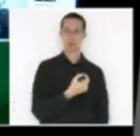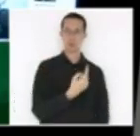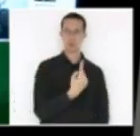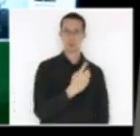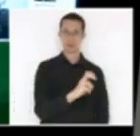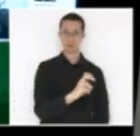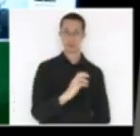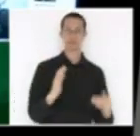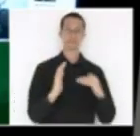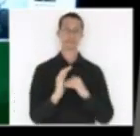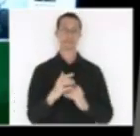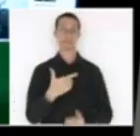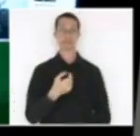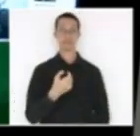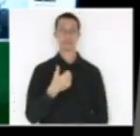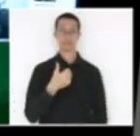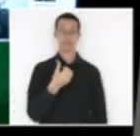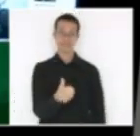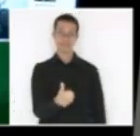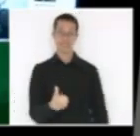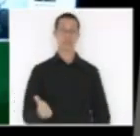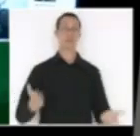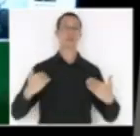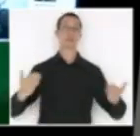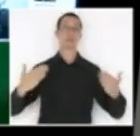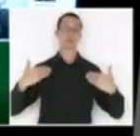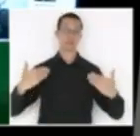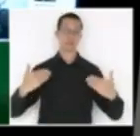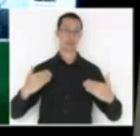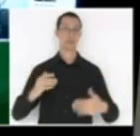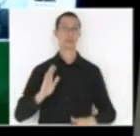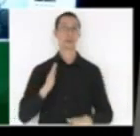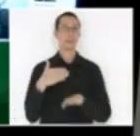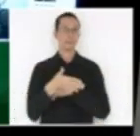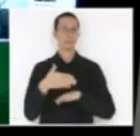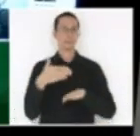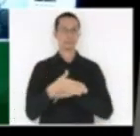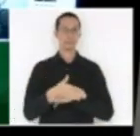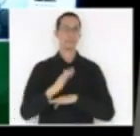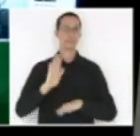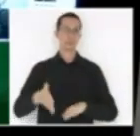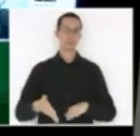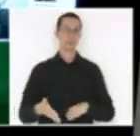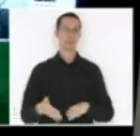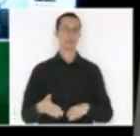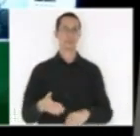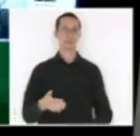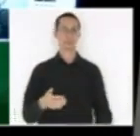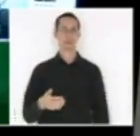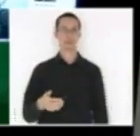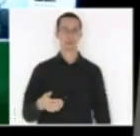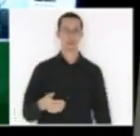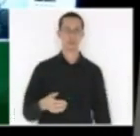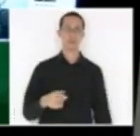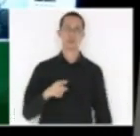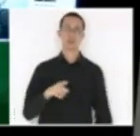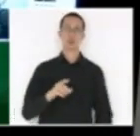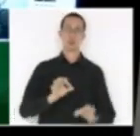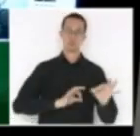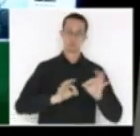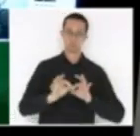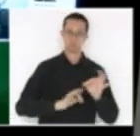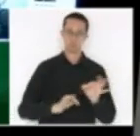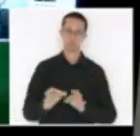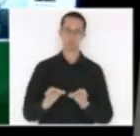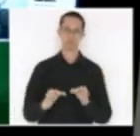2015-2016, no auge do verão, participar de uma operação paliativa que